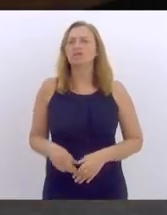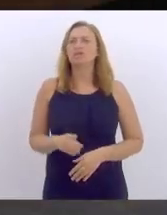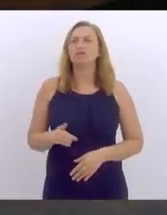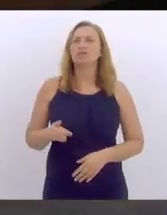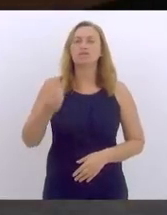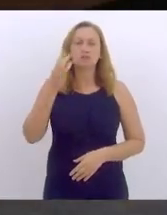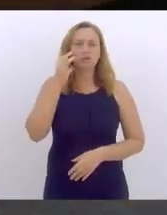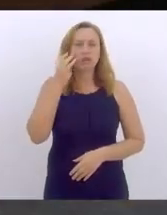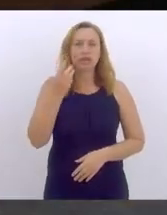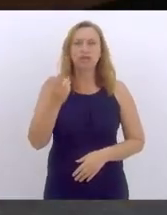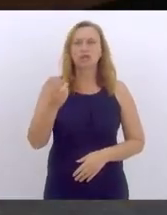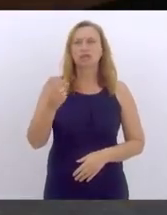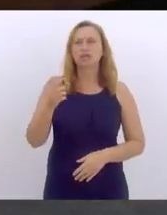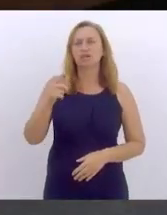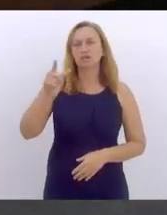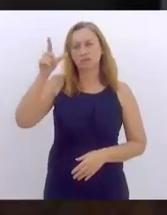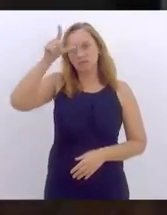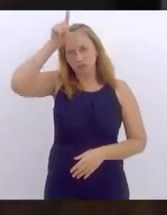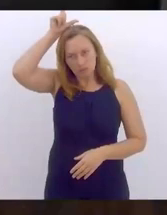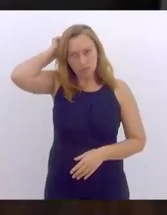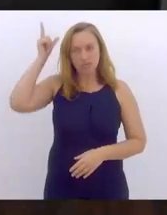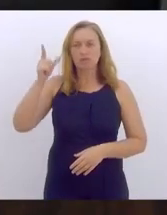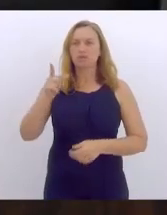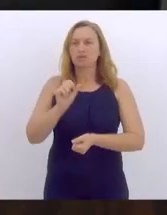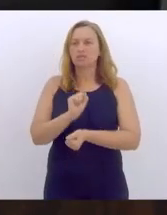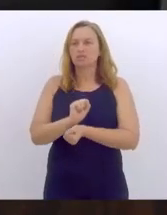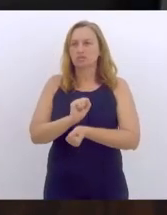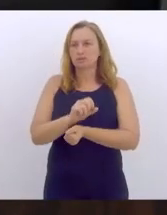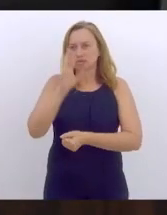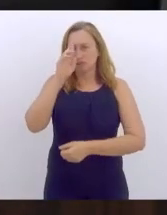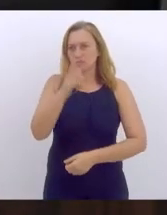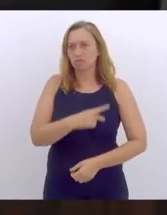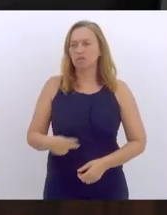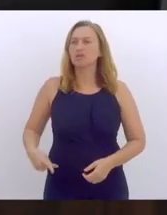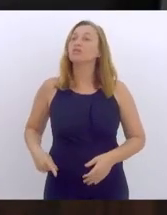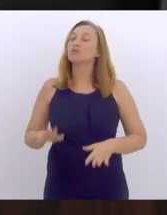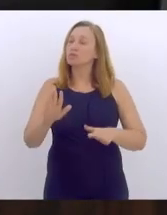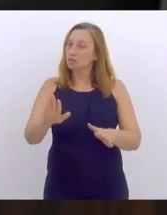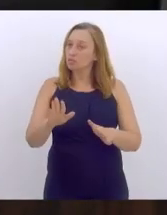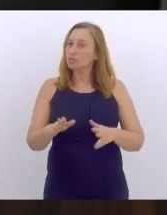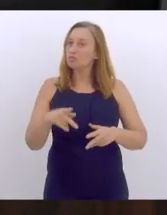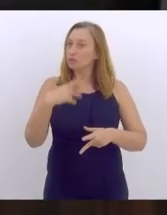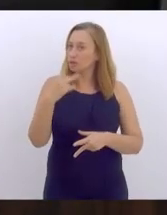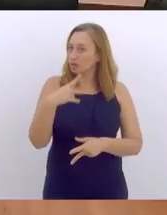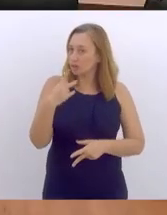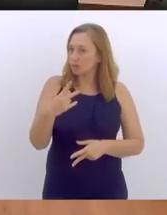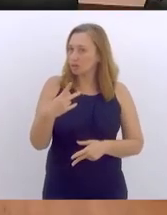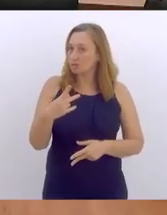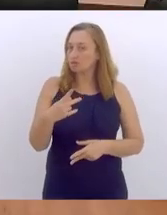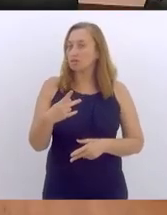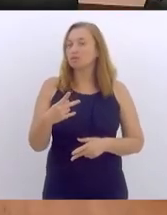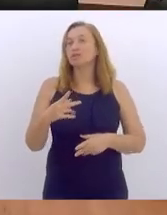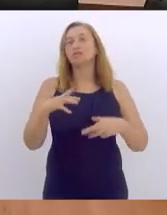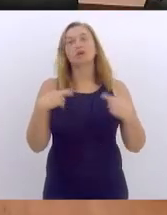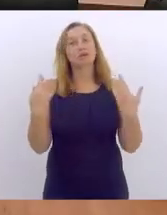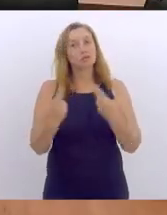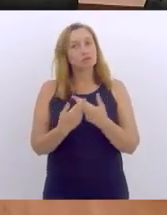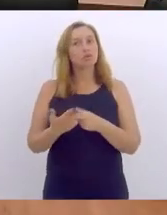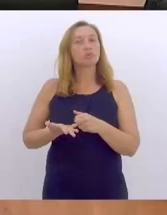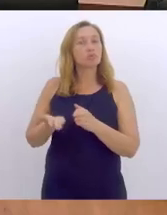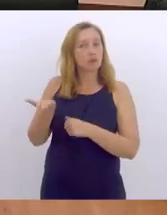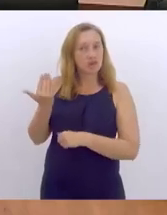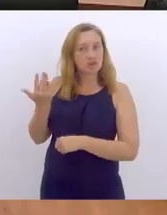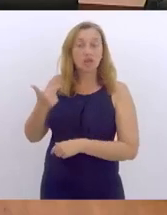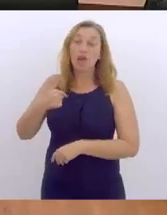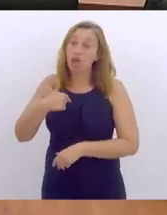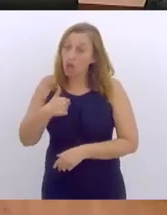Paulo. Presidente, abrindo. Só um minutinho, por favor. Ficou acertado na sessão passada que